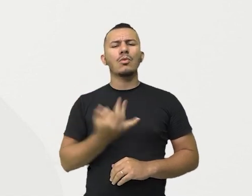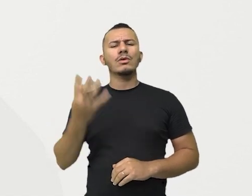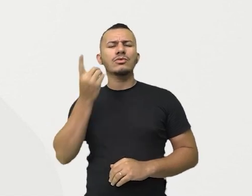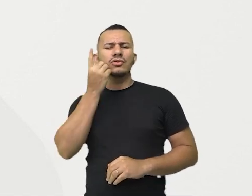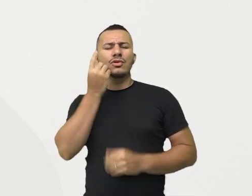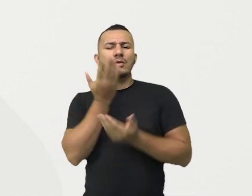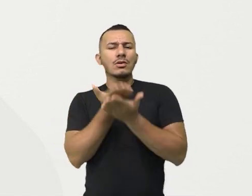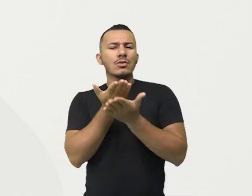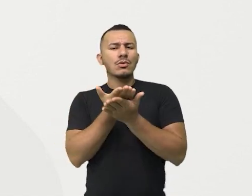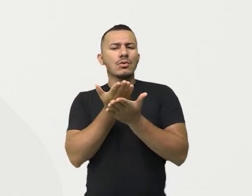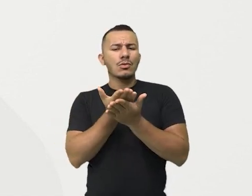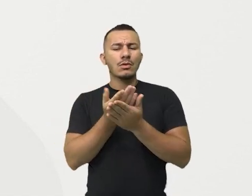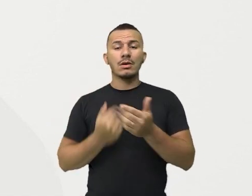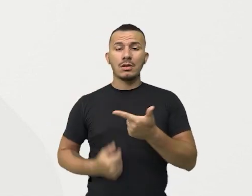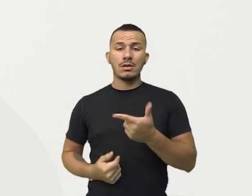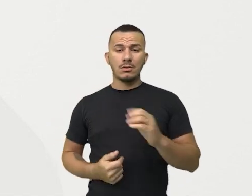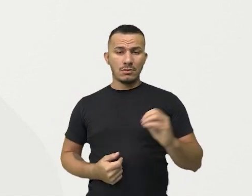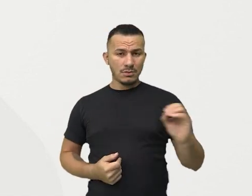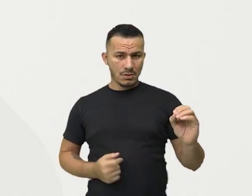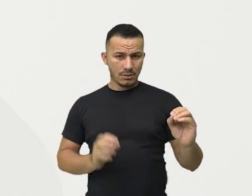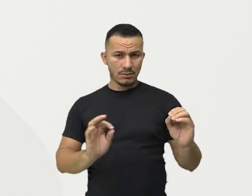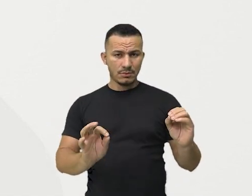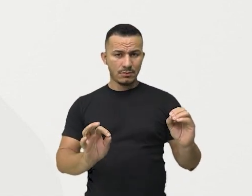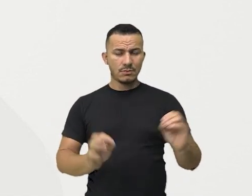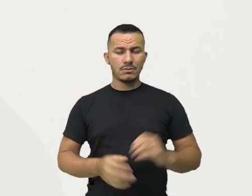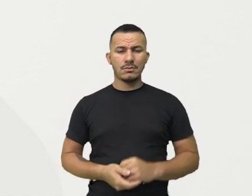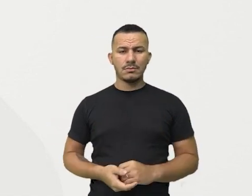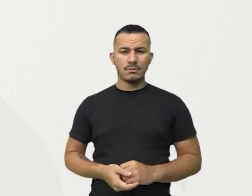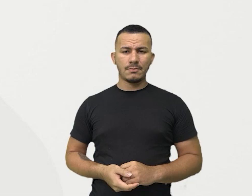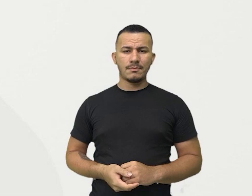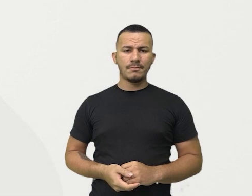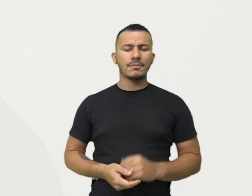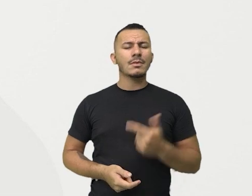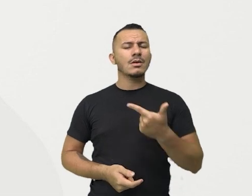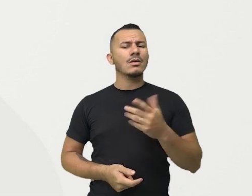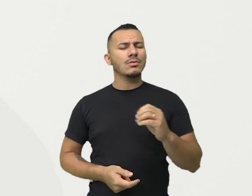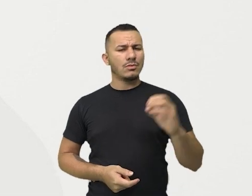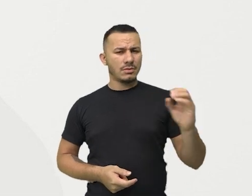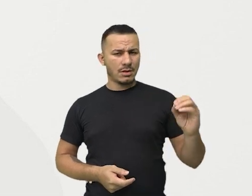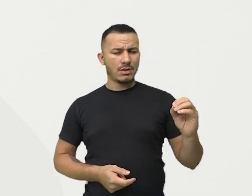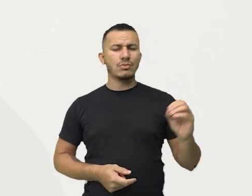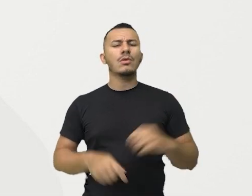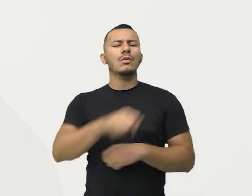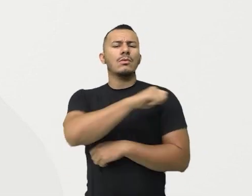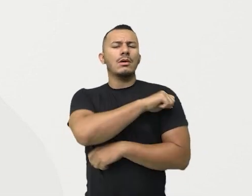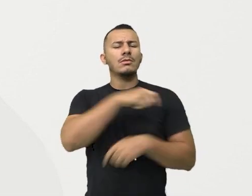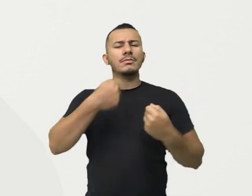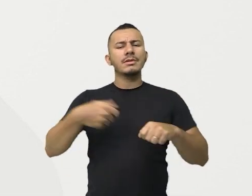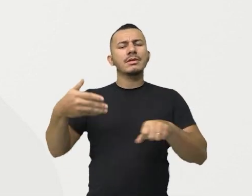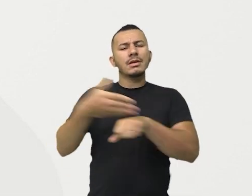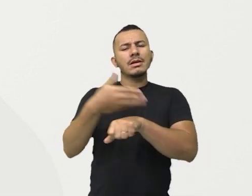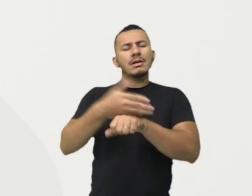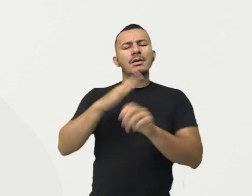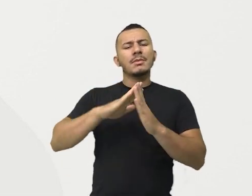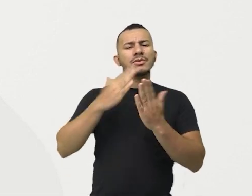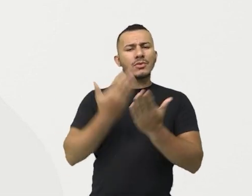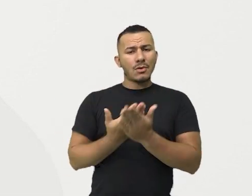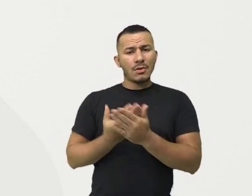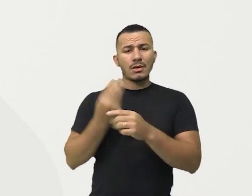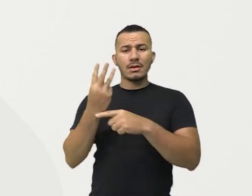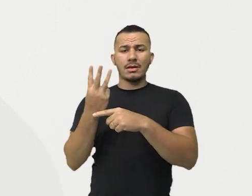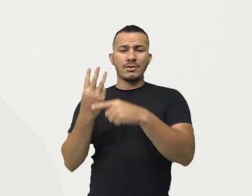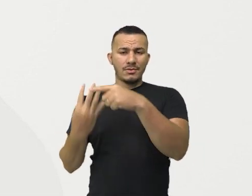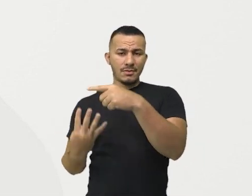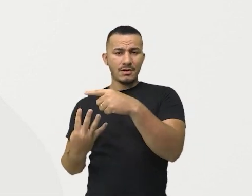São 200 dias, certo? Desses 200 dias, quantos dias ele tem que frequentar? 3/4. Então